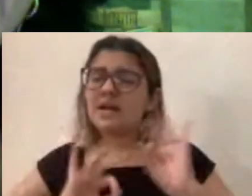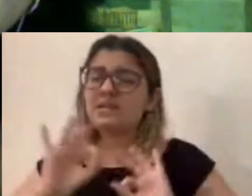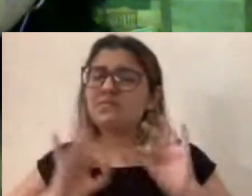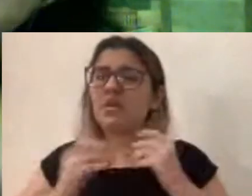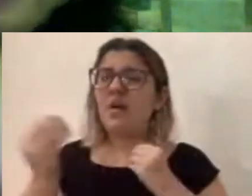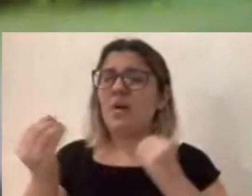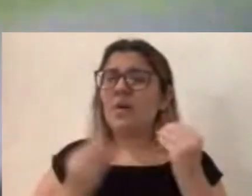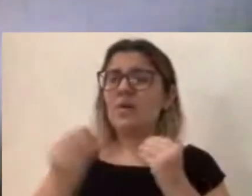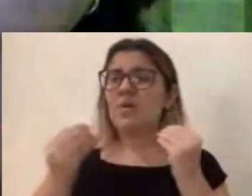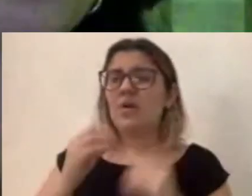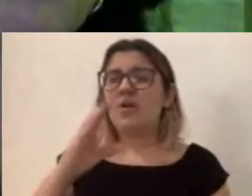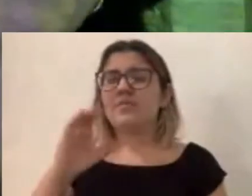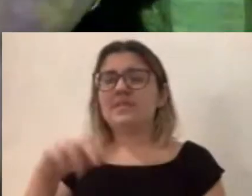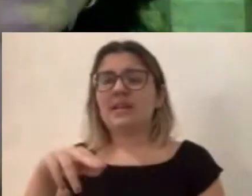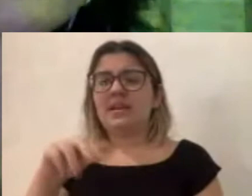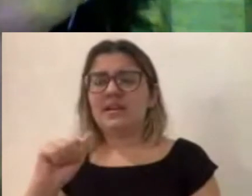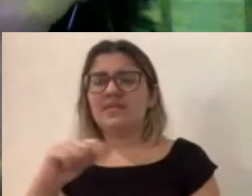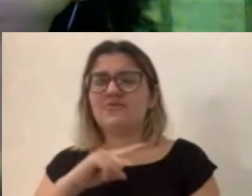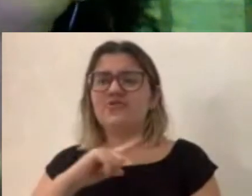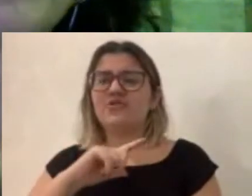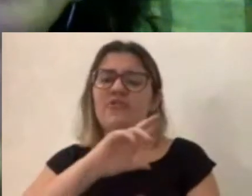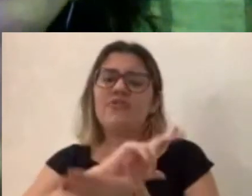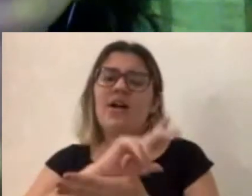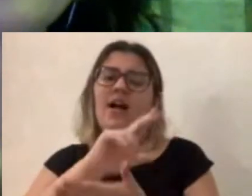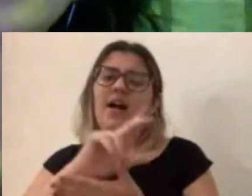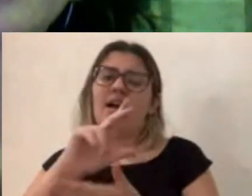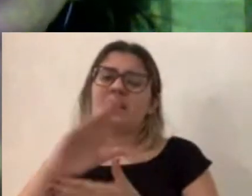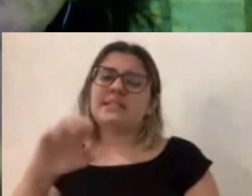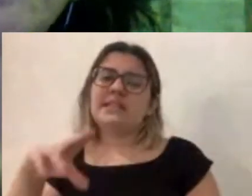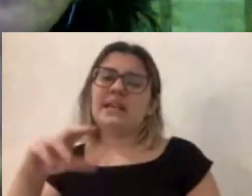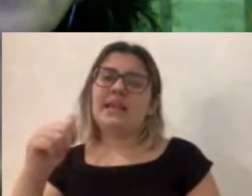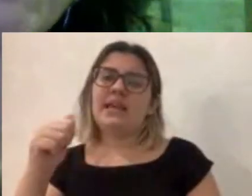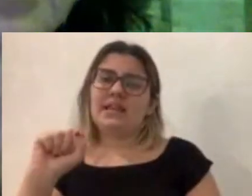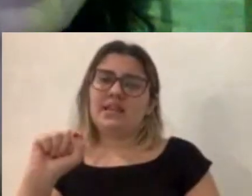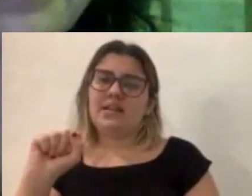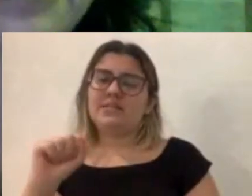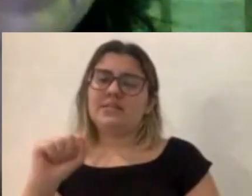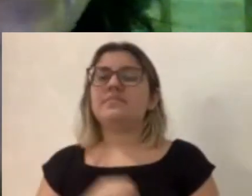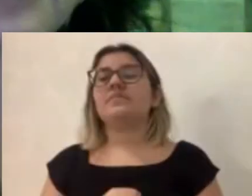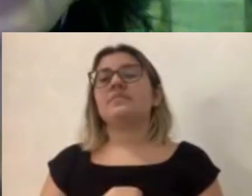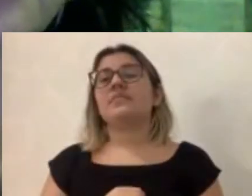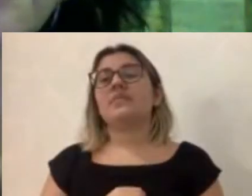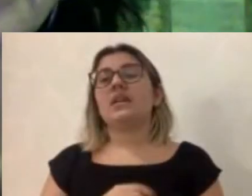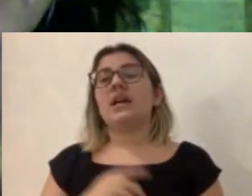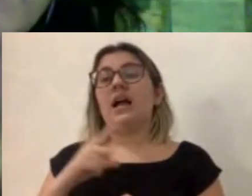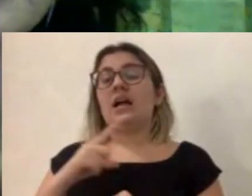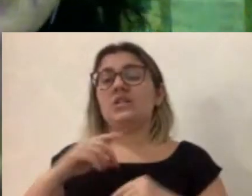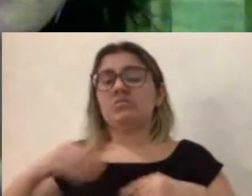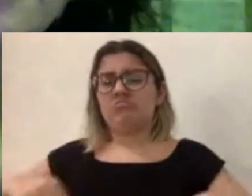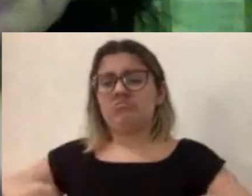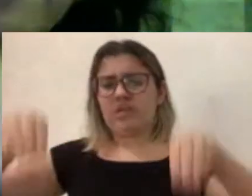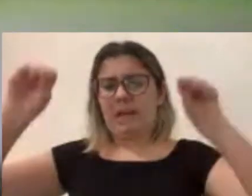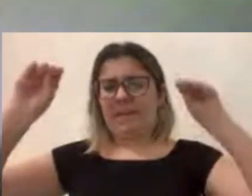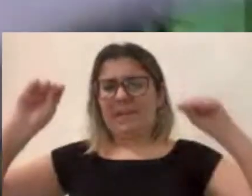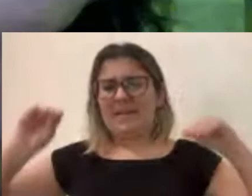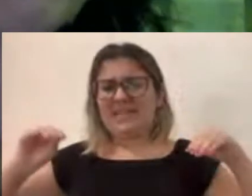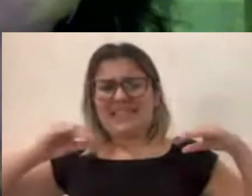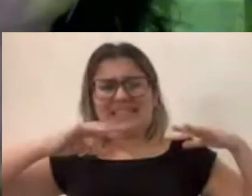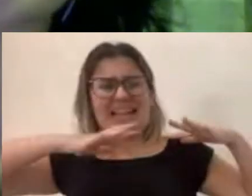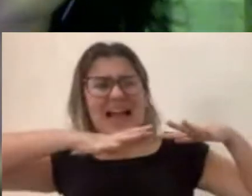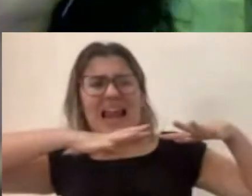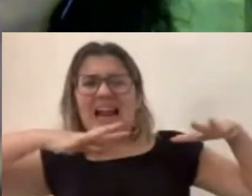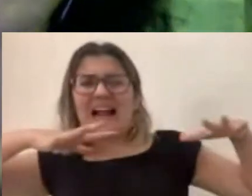E ela estendia, tinha toda uma preparação para essa cena. Eram várias cenas que aconteciam no espetáculo, mas essa era